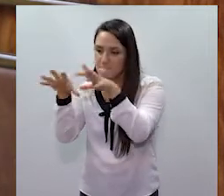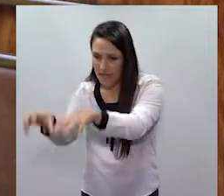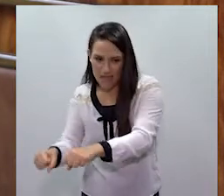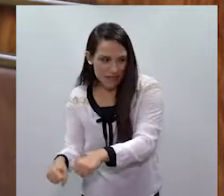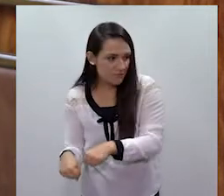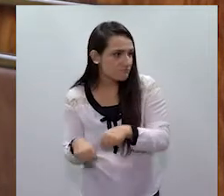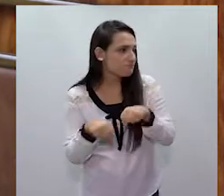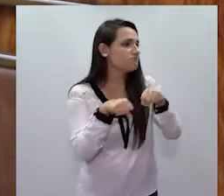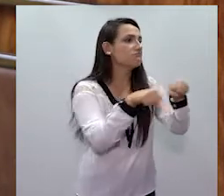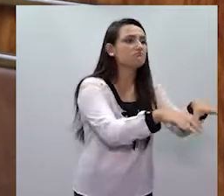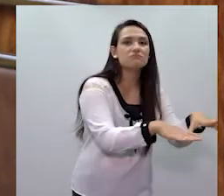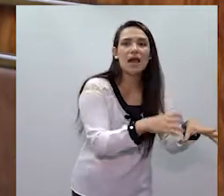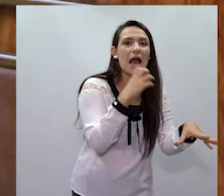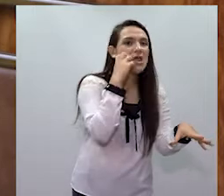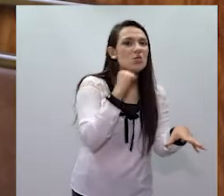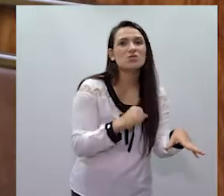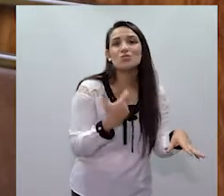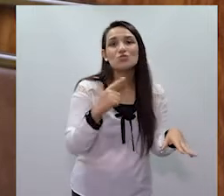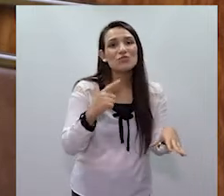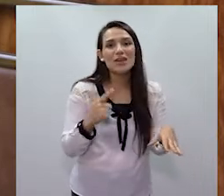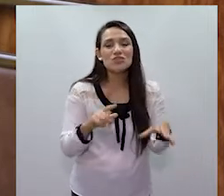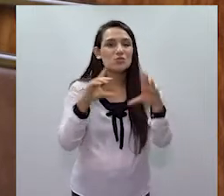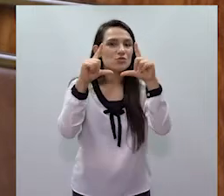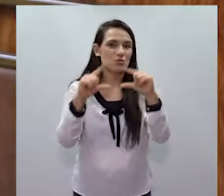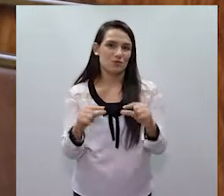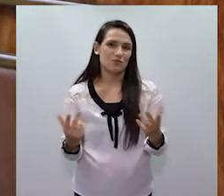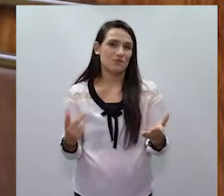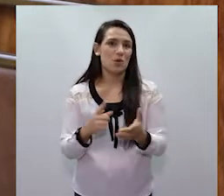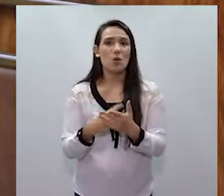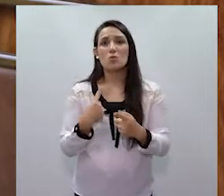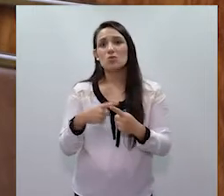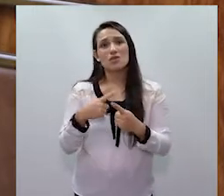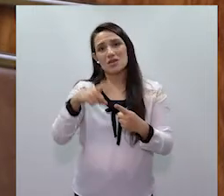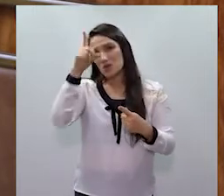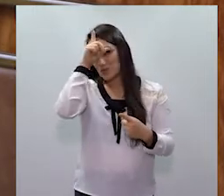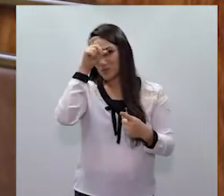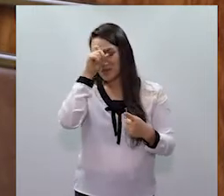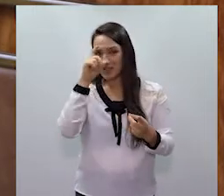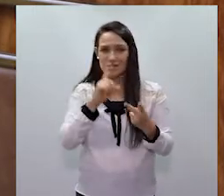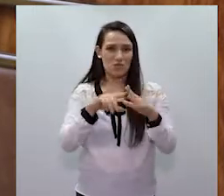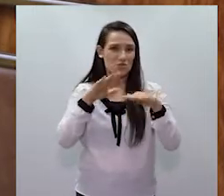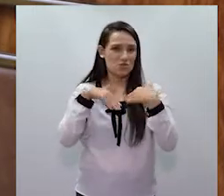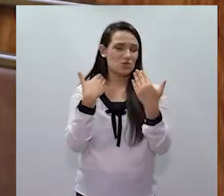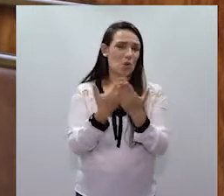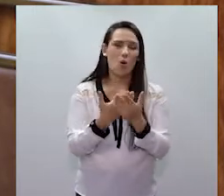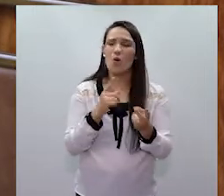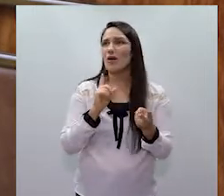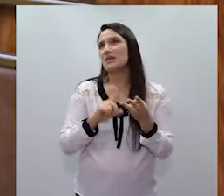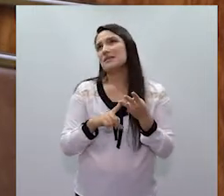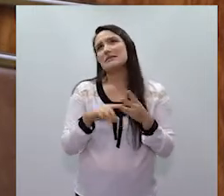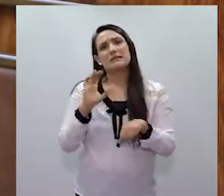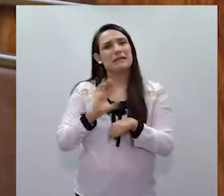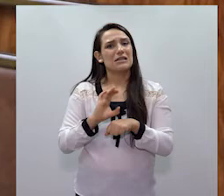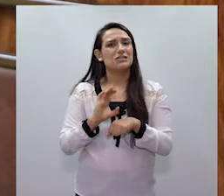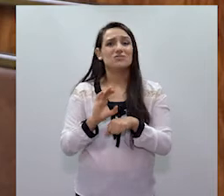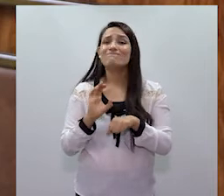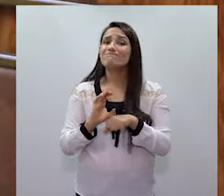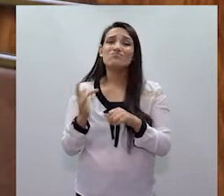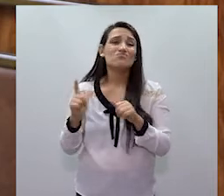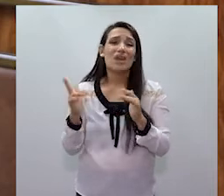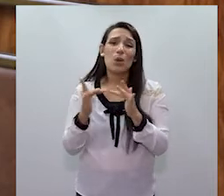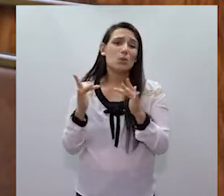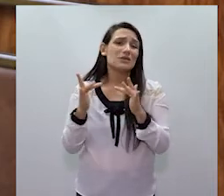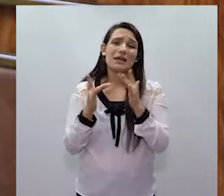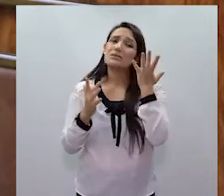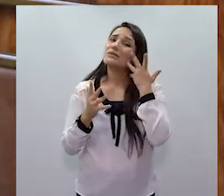proteção, né, os hospitais, as escolas, os postos de saúde, não estão tendo contato com essas crianças que são